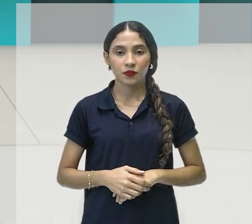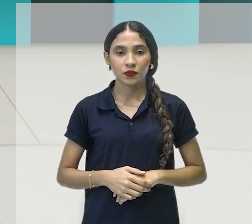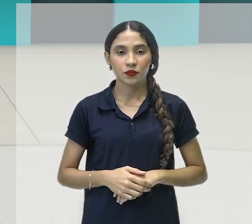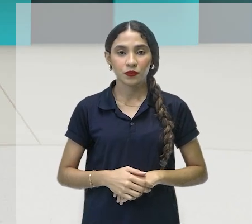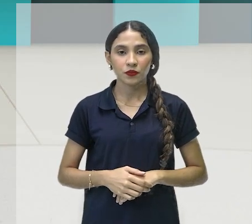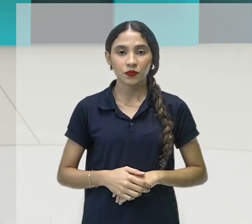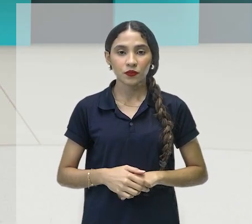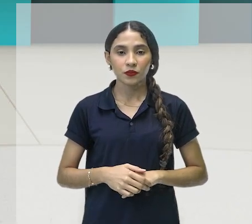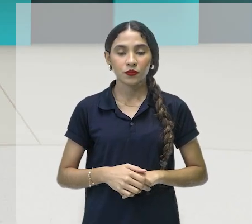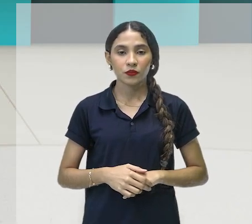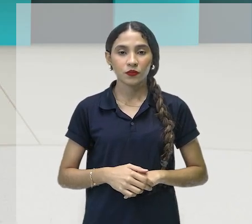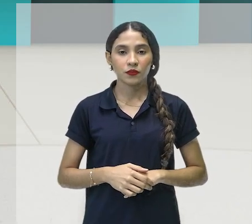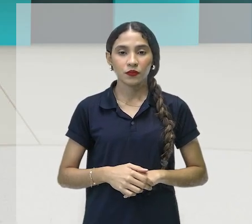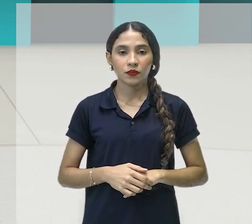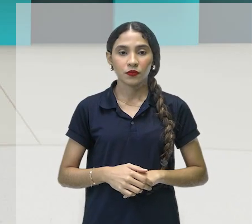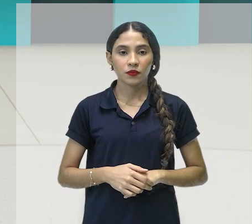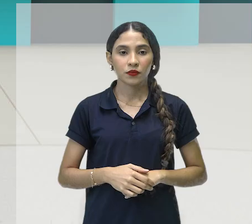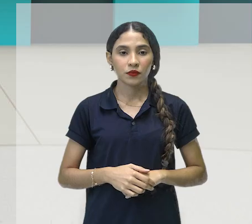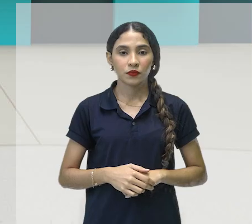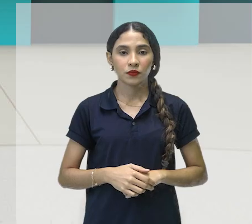expressionistas.